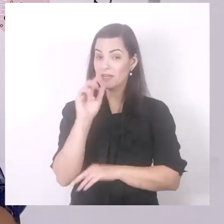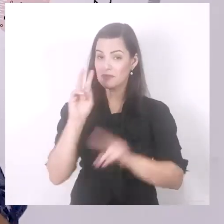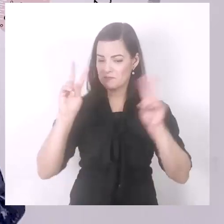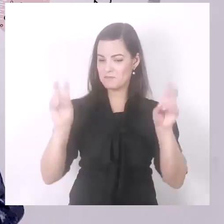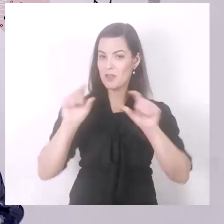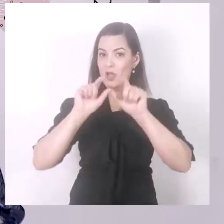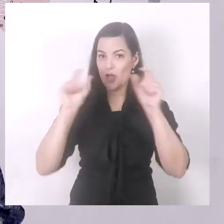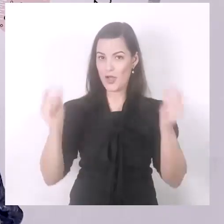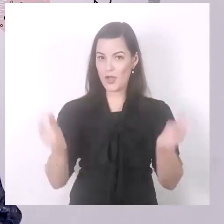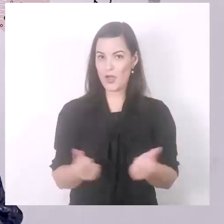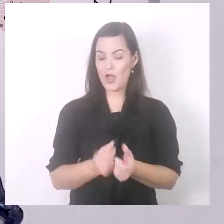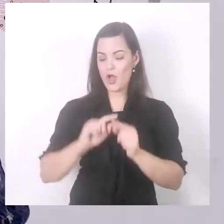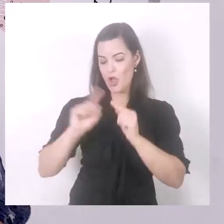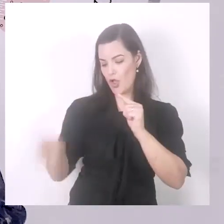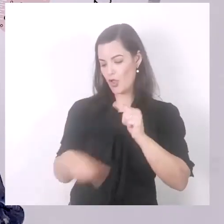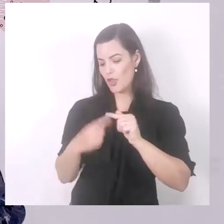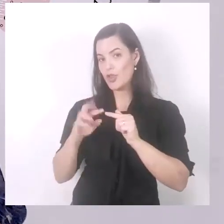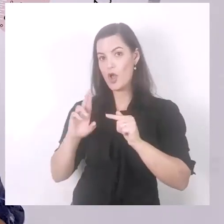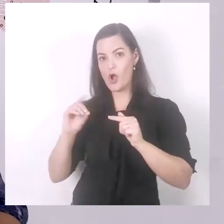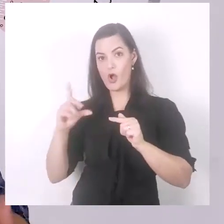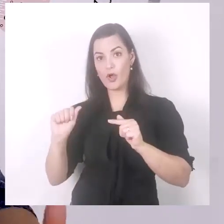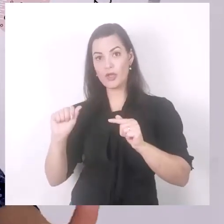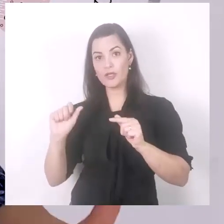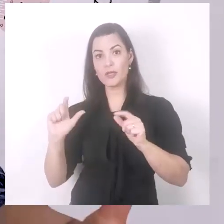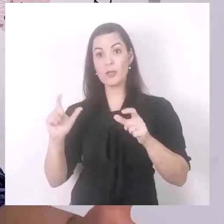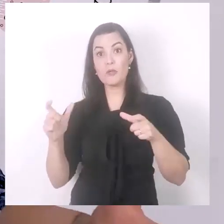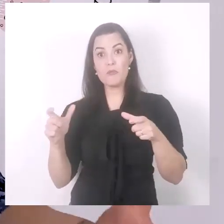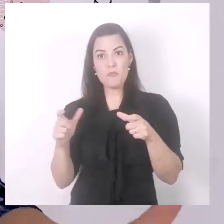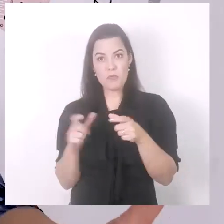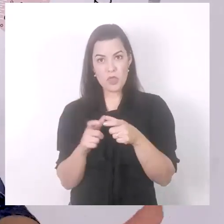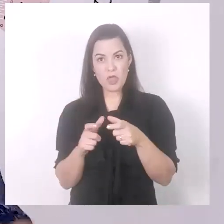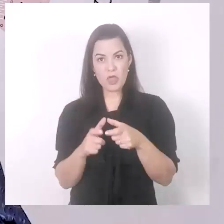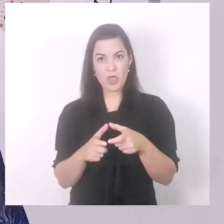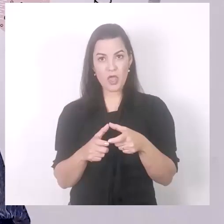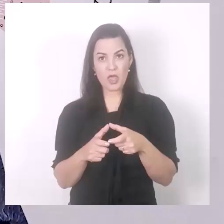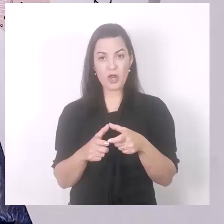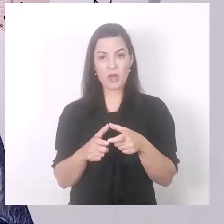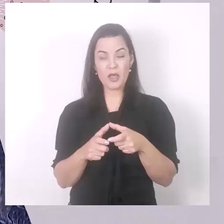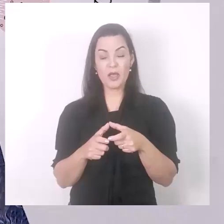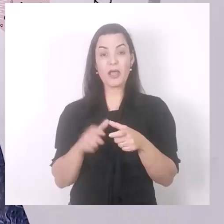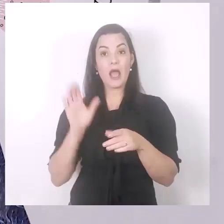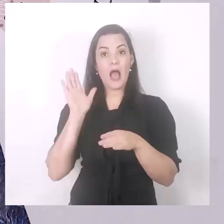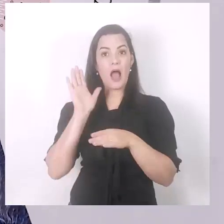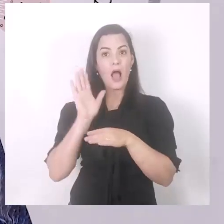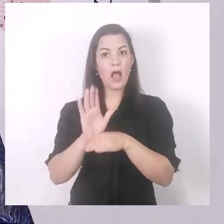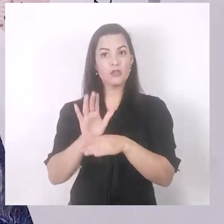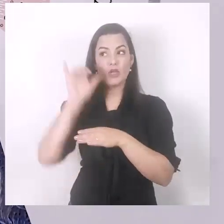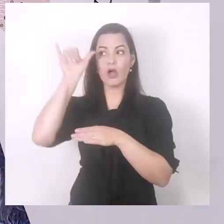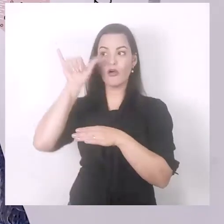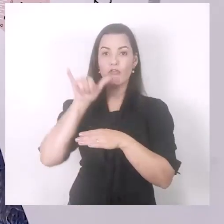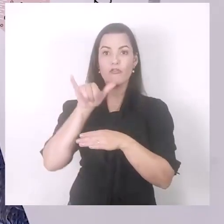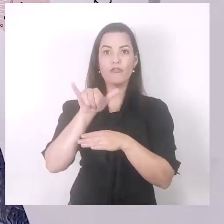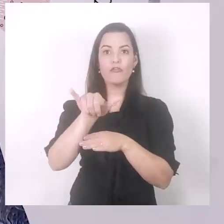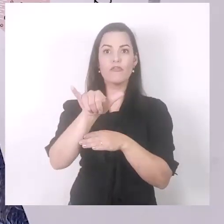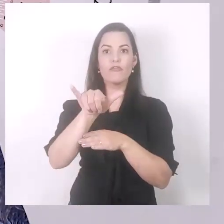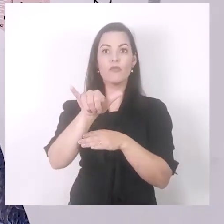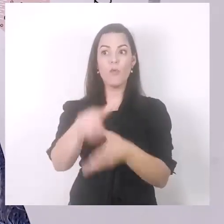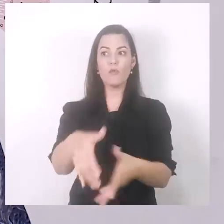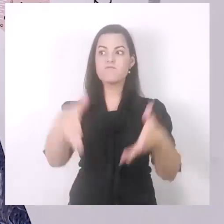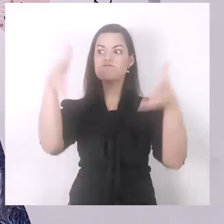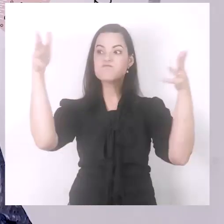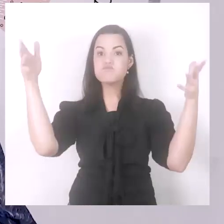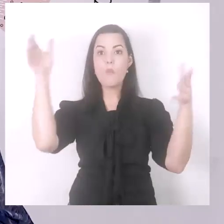mostrei a imagem lá da roda pequenininha parando um avião gigantesco e isso me deixou muito